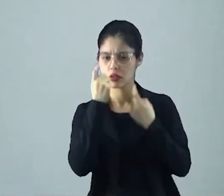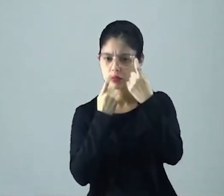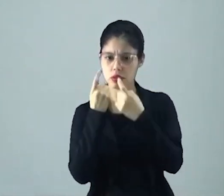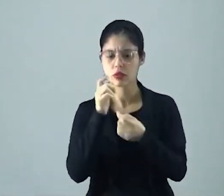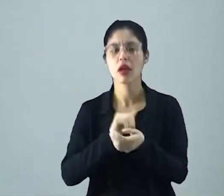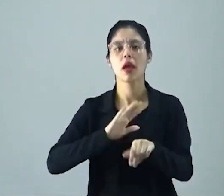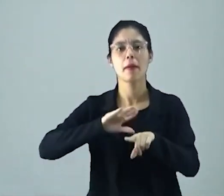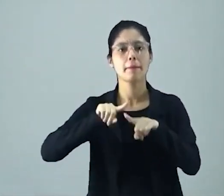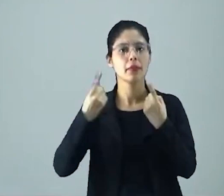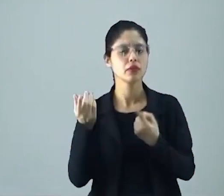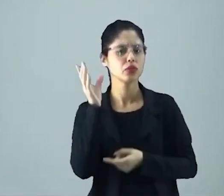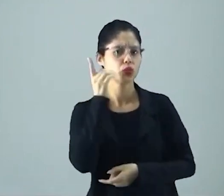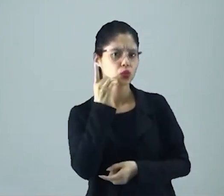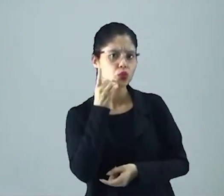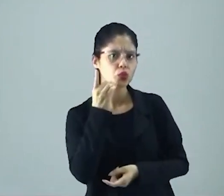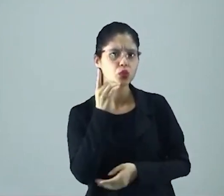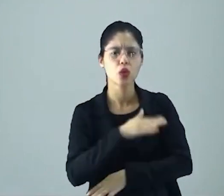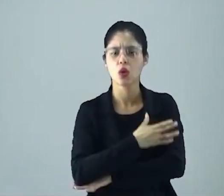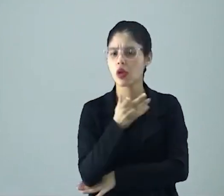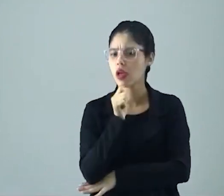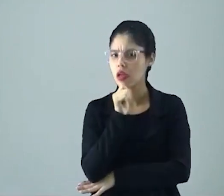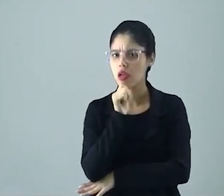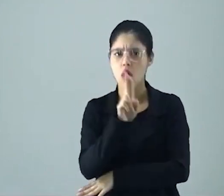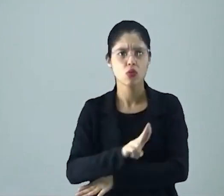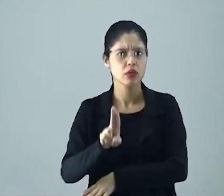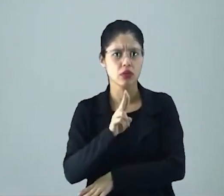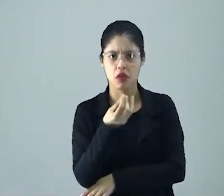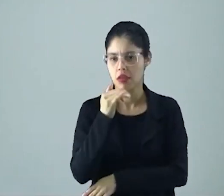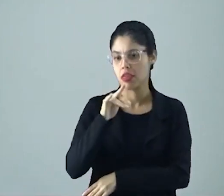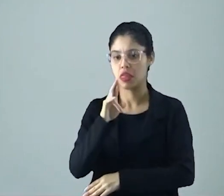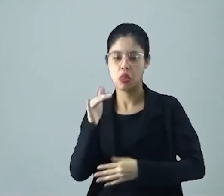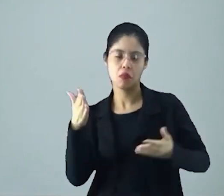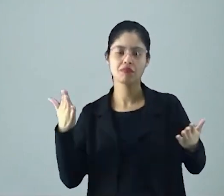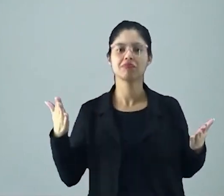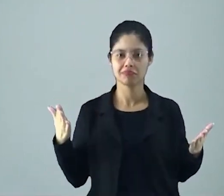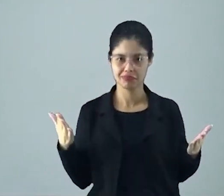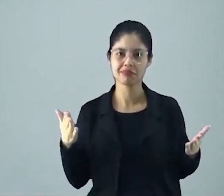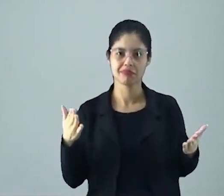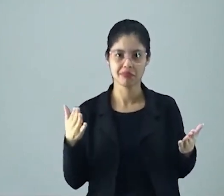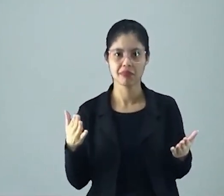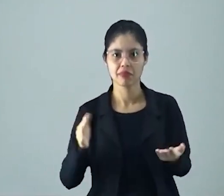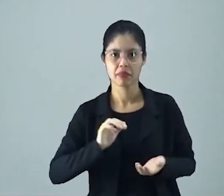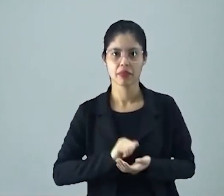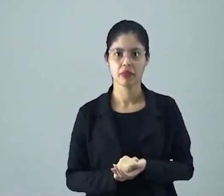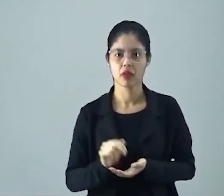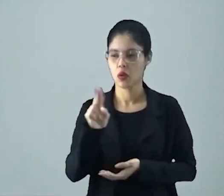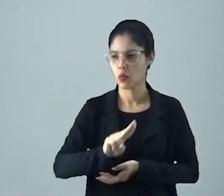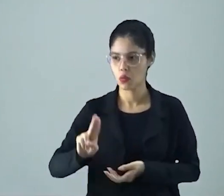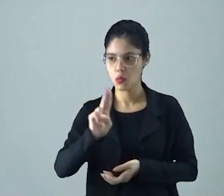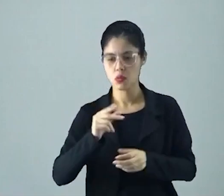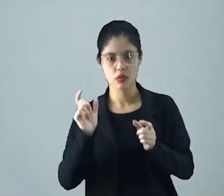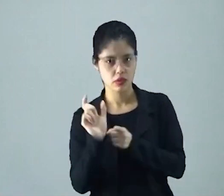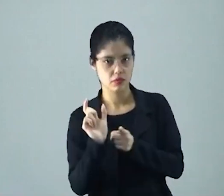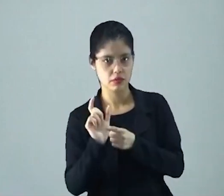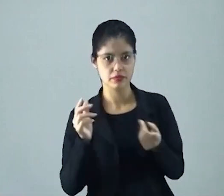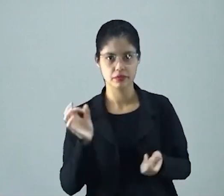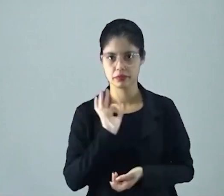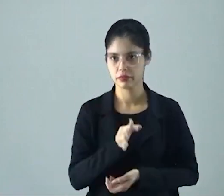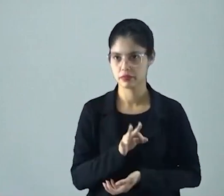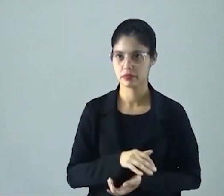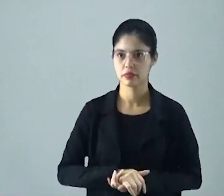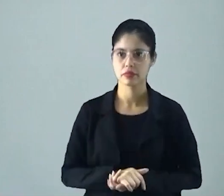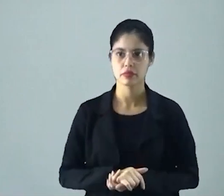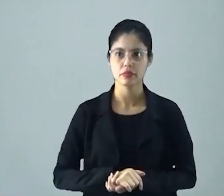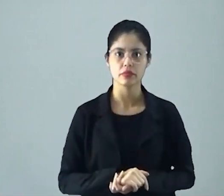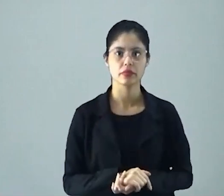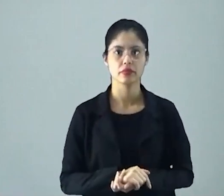expressões, mas no dia a dia, na nossa fala, a gente não utiliza ignóbil, né, fenecimento, certo? Vamos